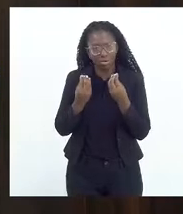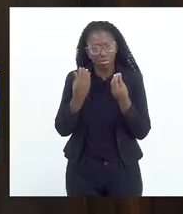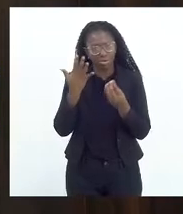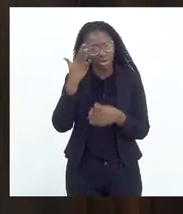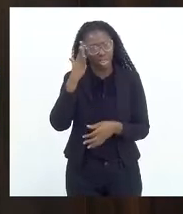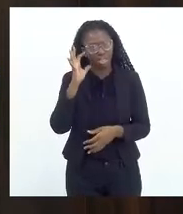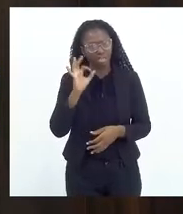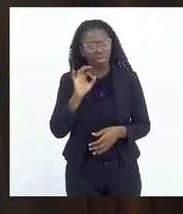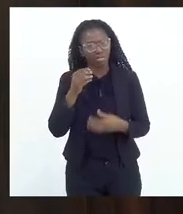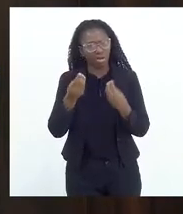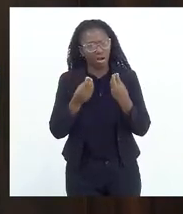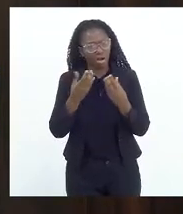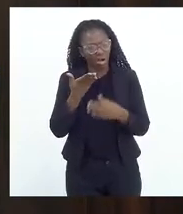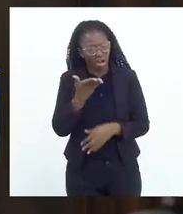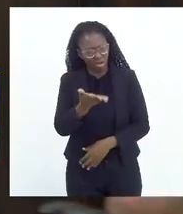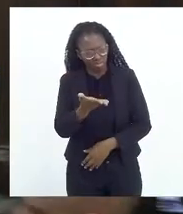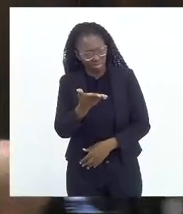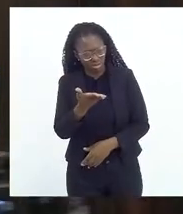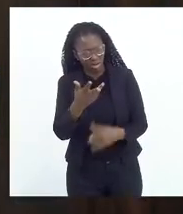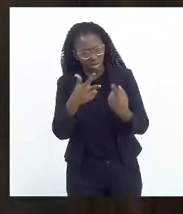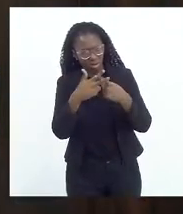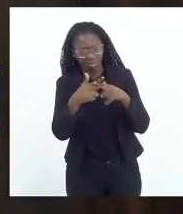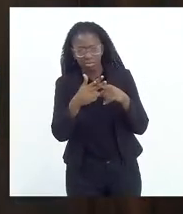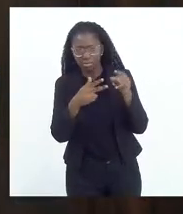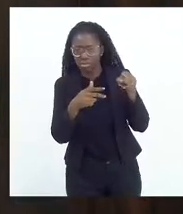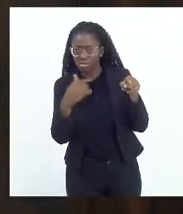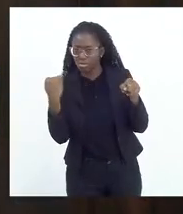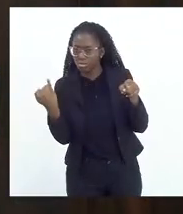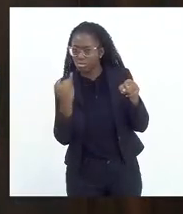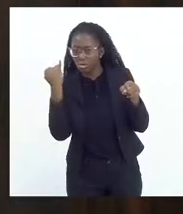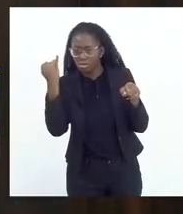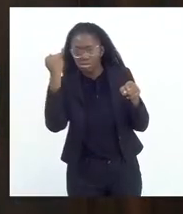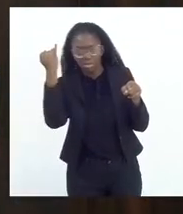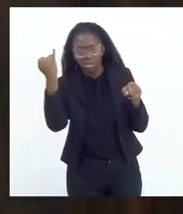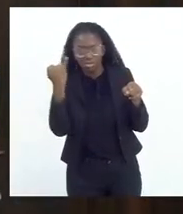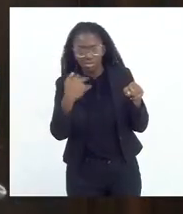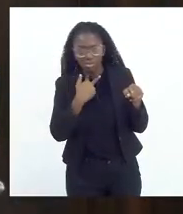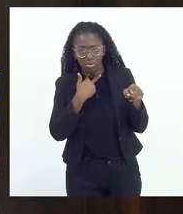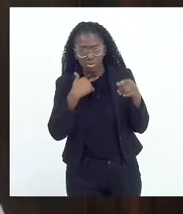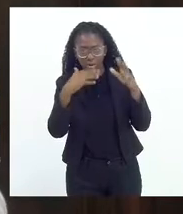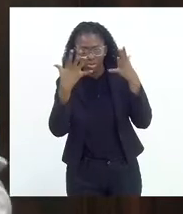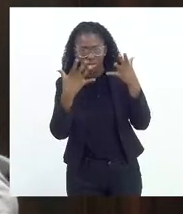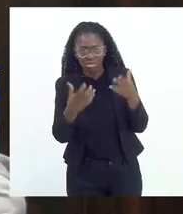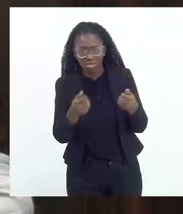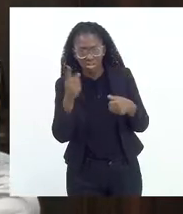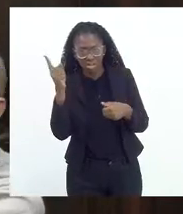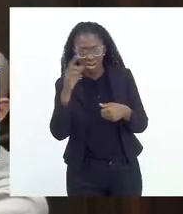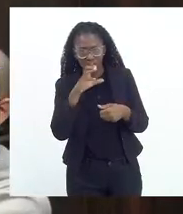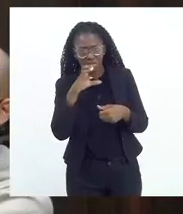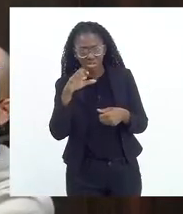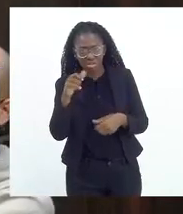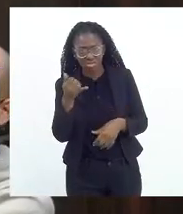como que uma emenda dessa não possa ser acatada na CCJ.